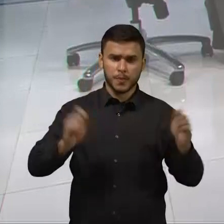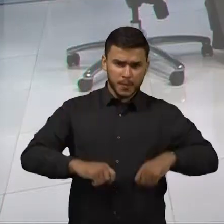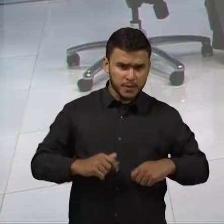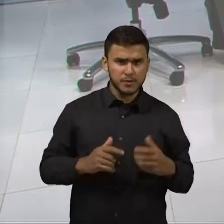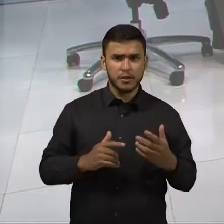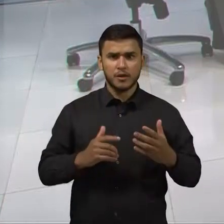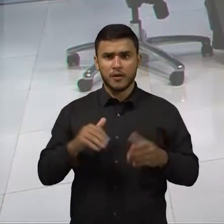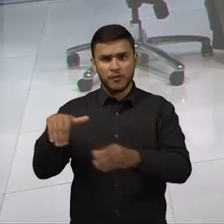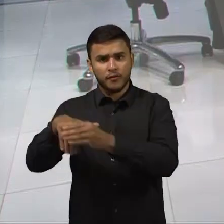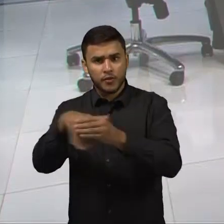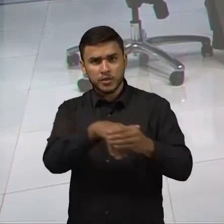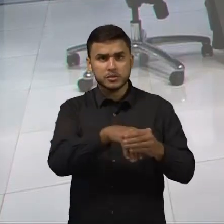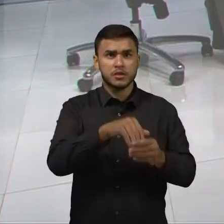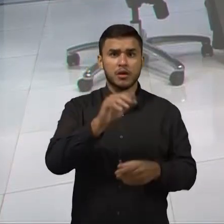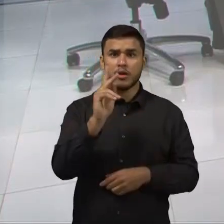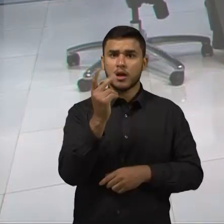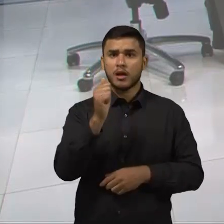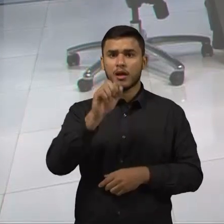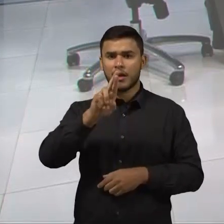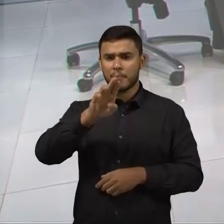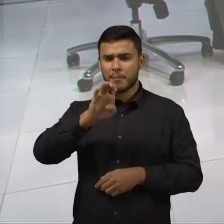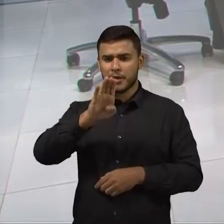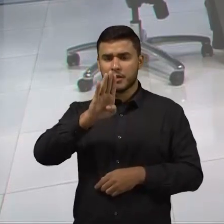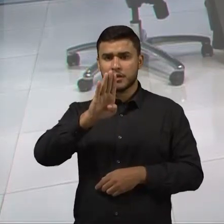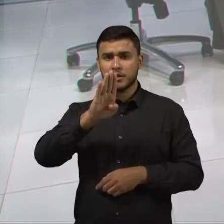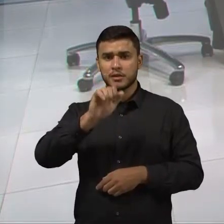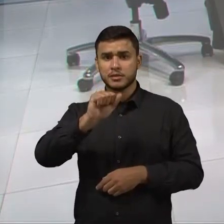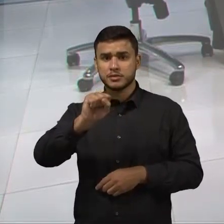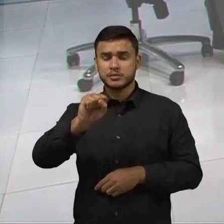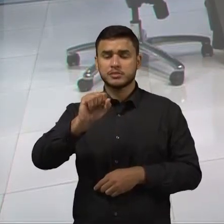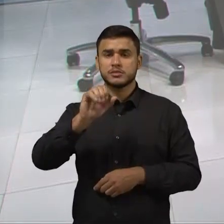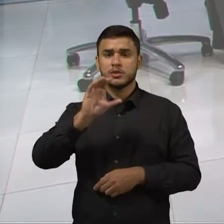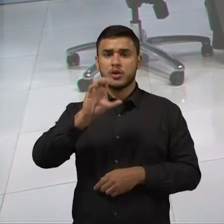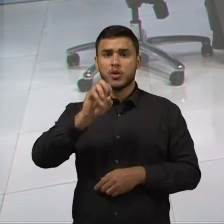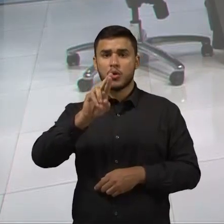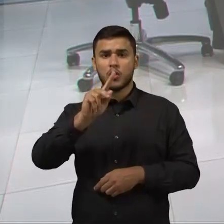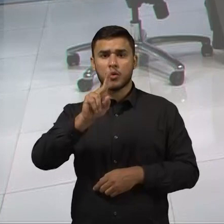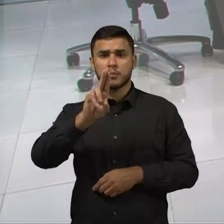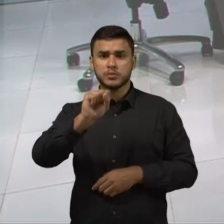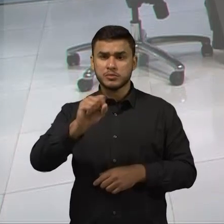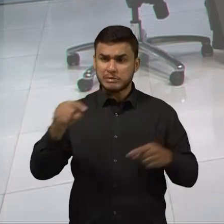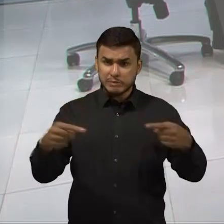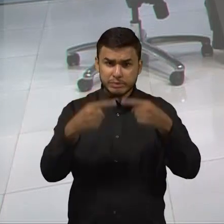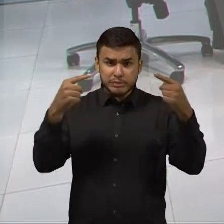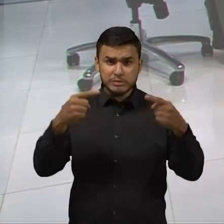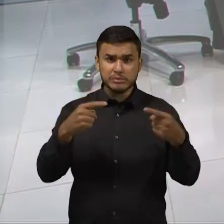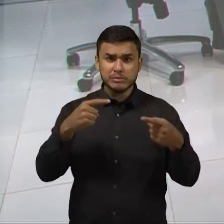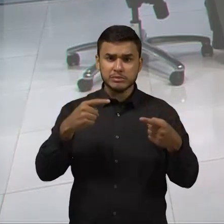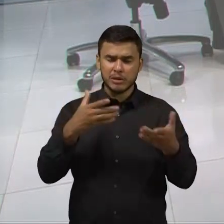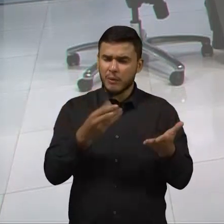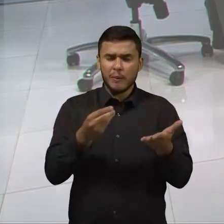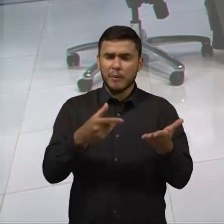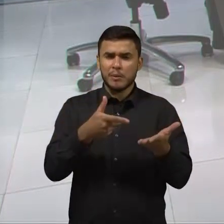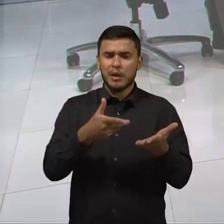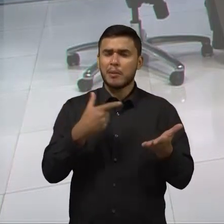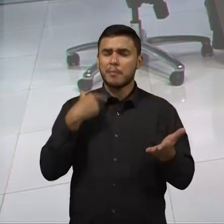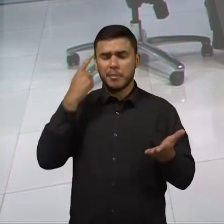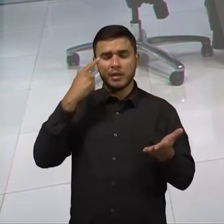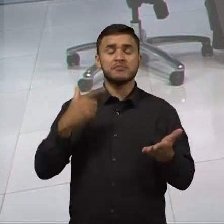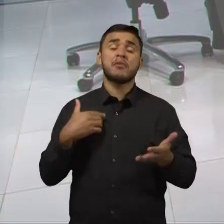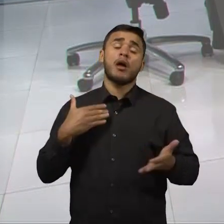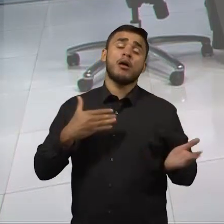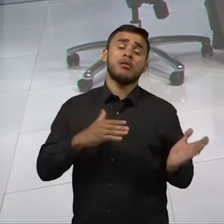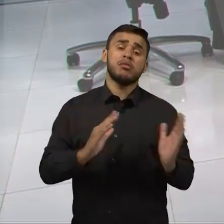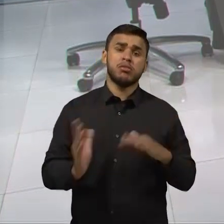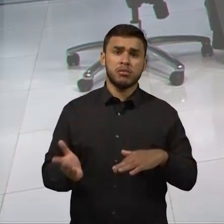um habeas corpus. Isso é um negócio inimaginável no século XXI. Para mim, eu pelo menos